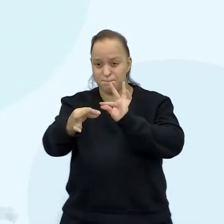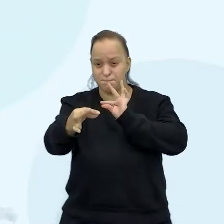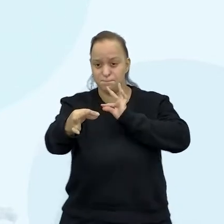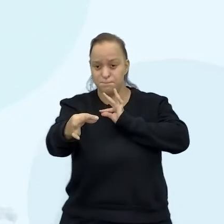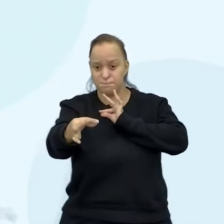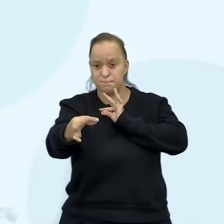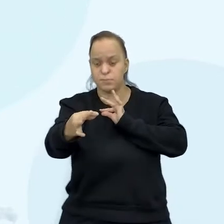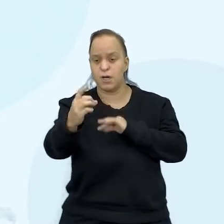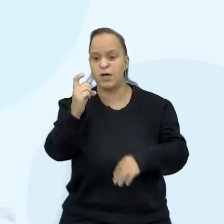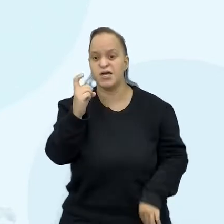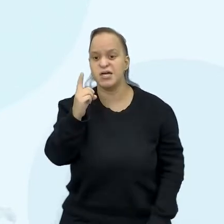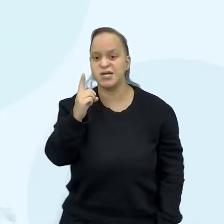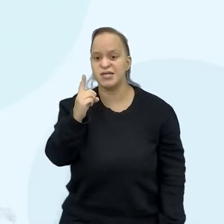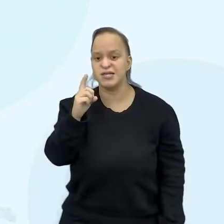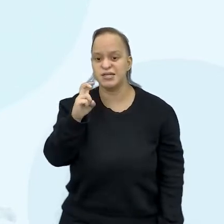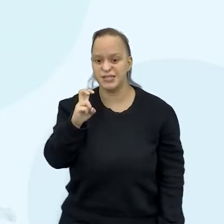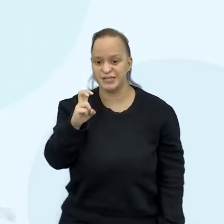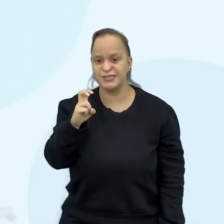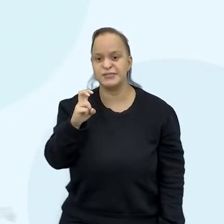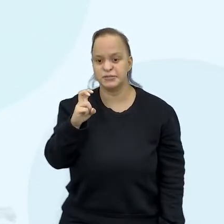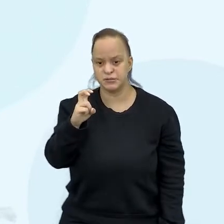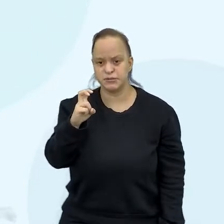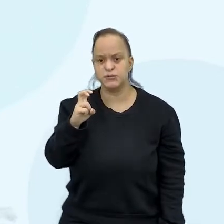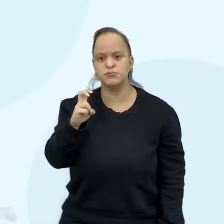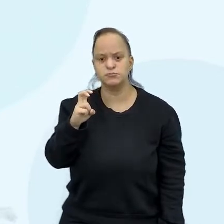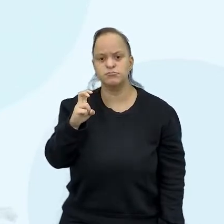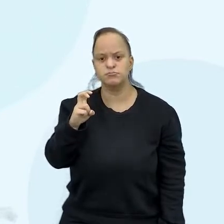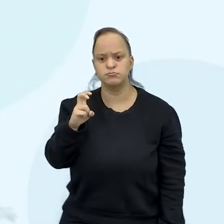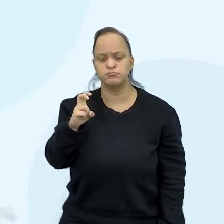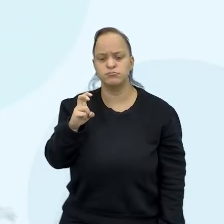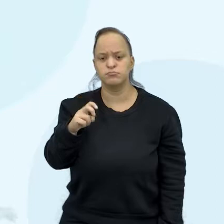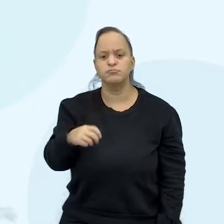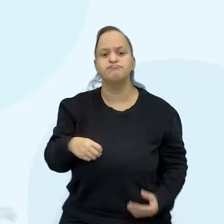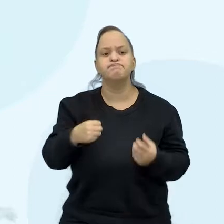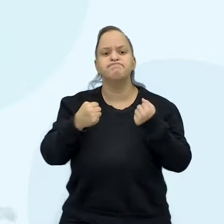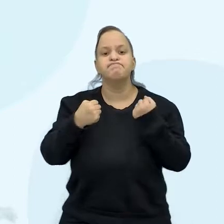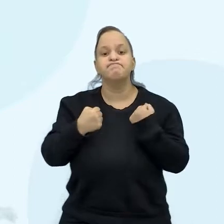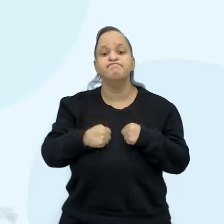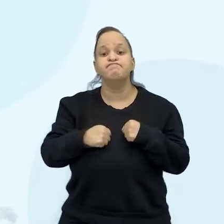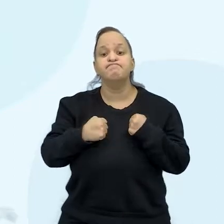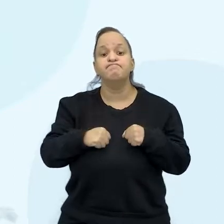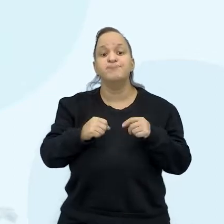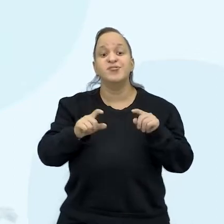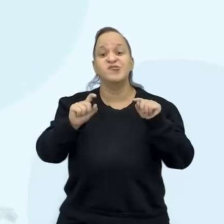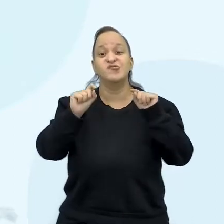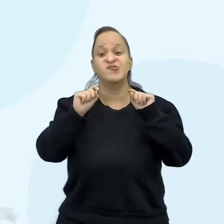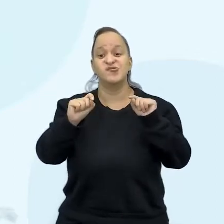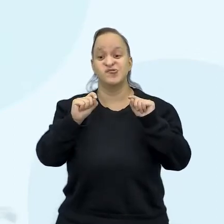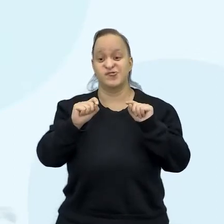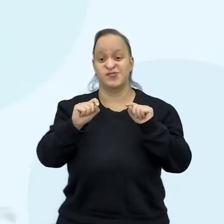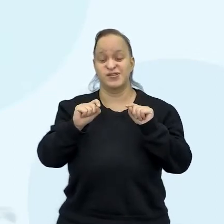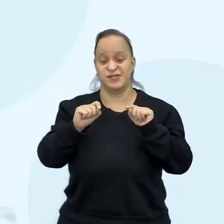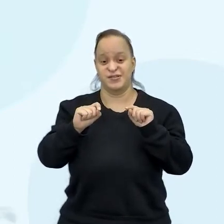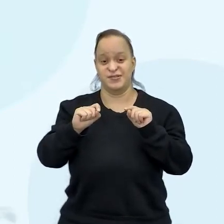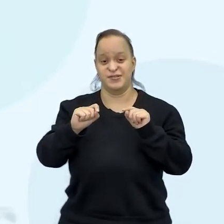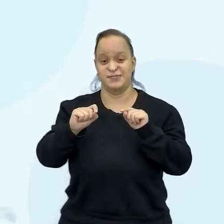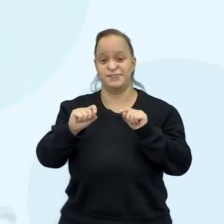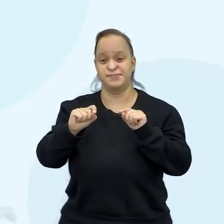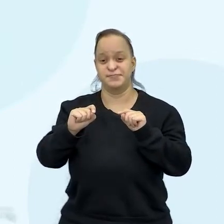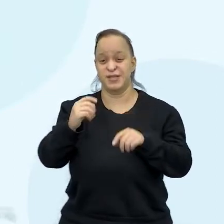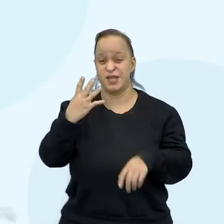comprimento. E que, obrigatoriamente, é preciso reservar 4% do